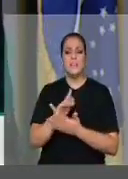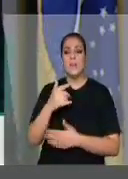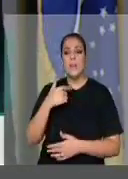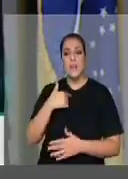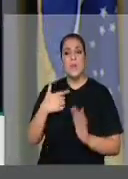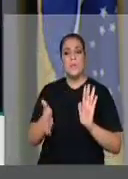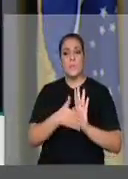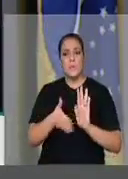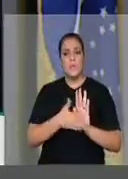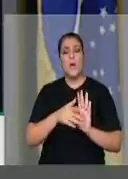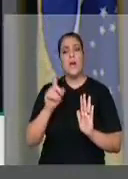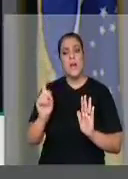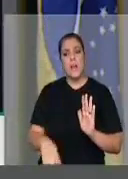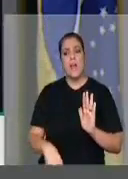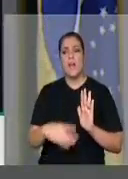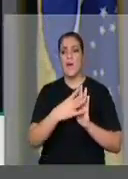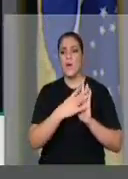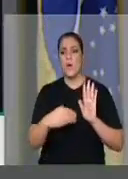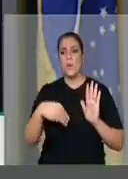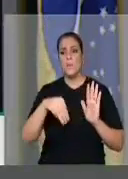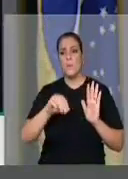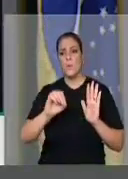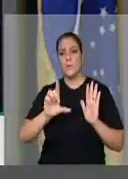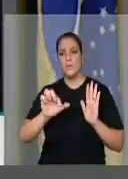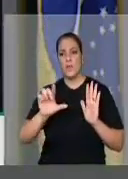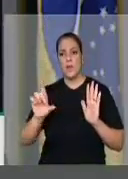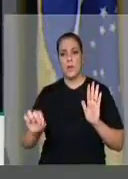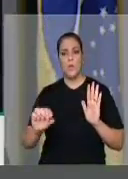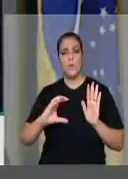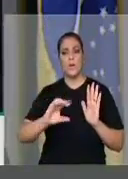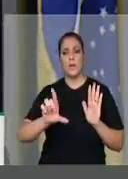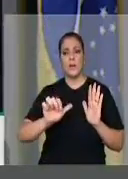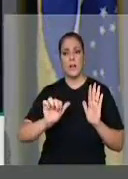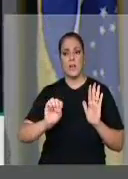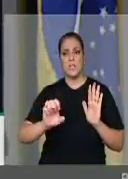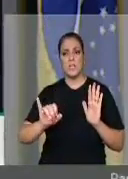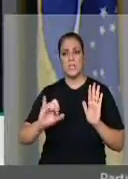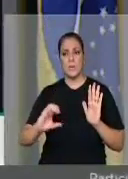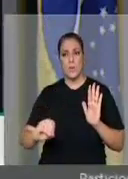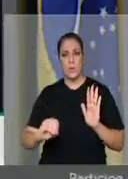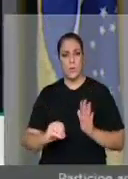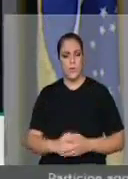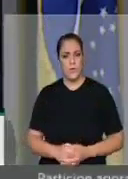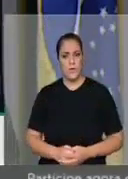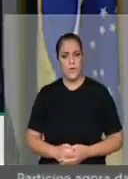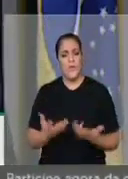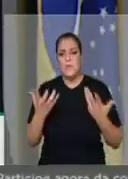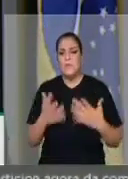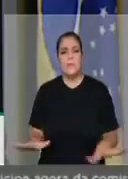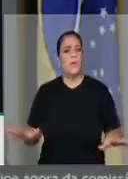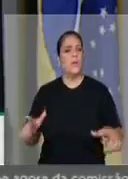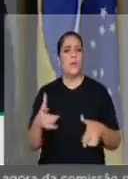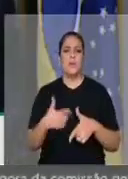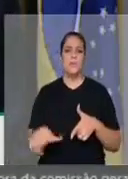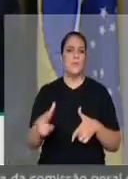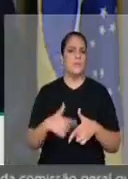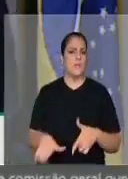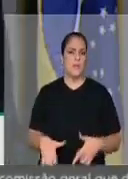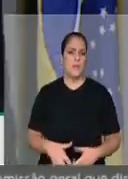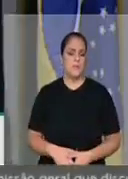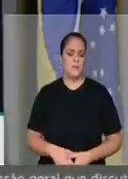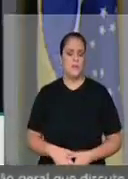a harmonização adaptada à peculiaridade nacional, para não criar problemas e